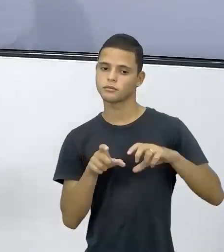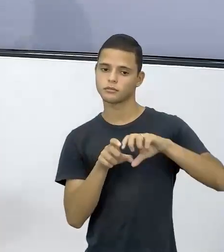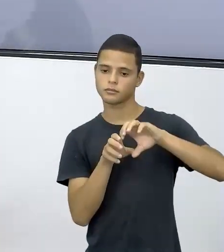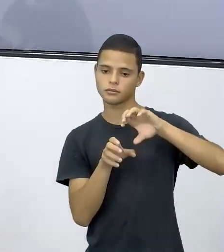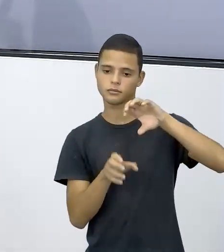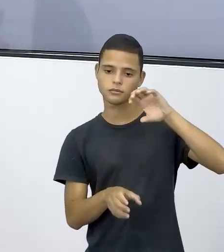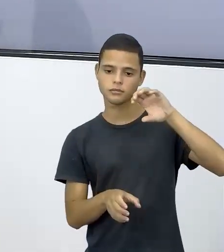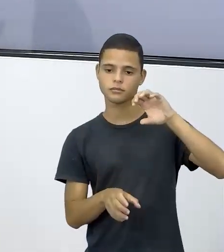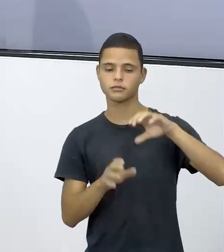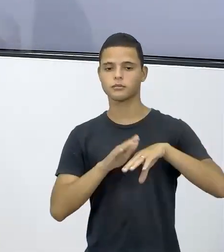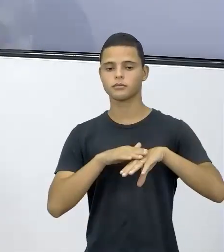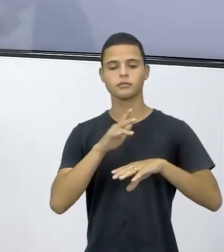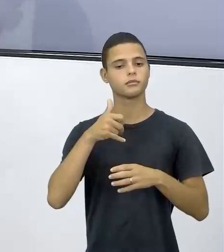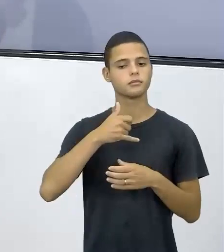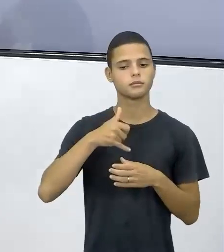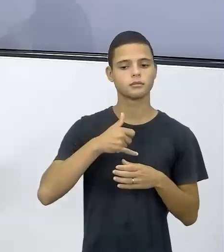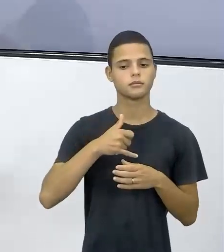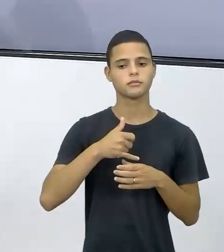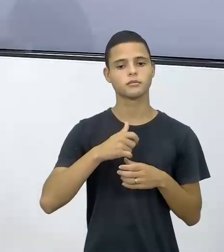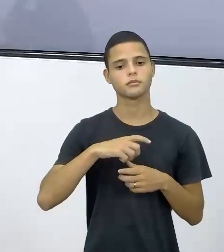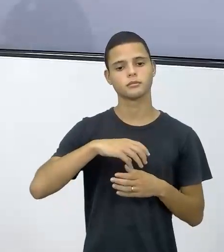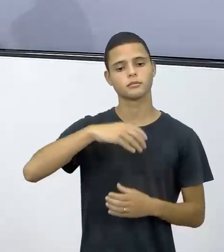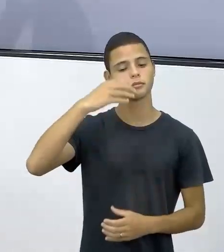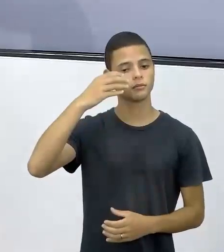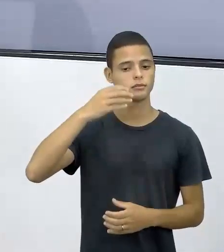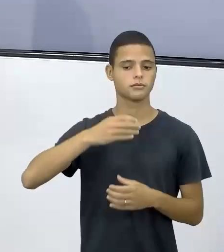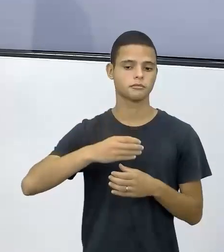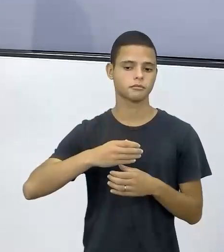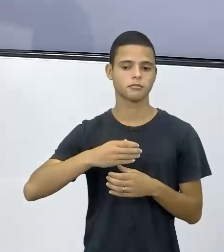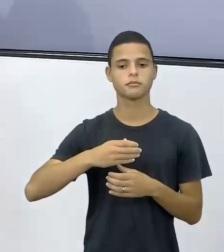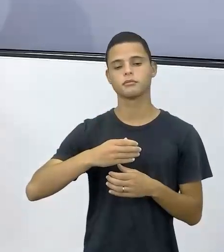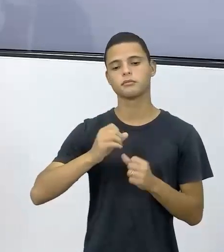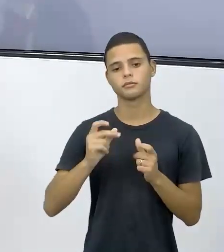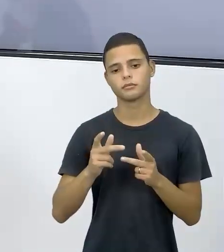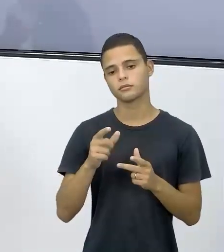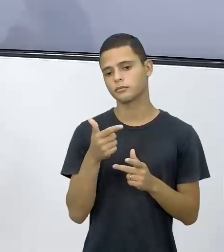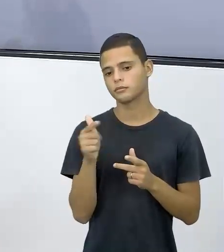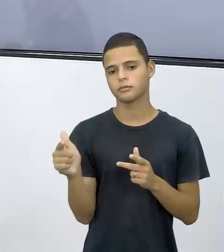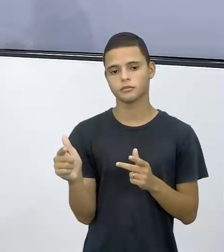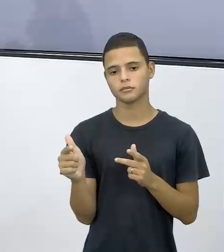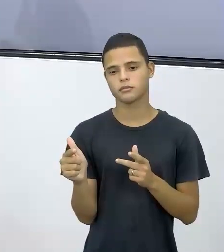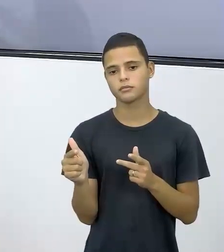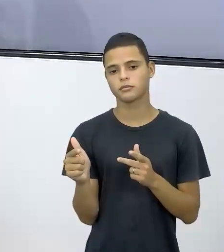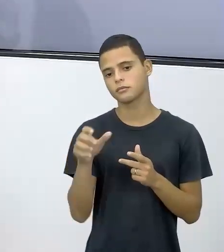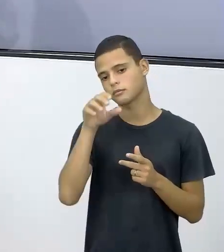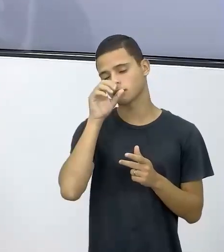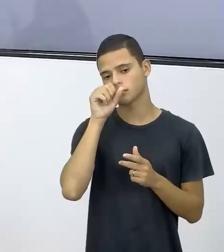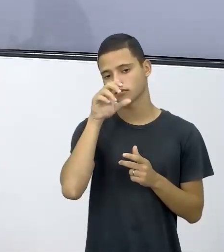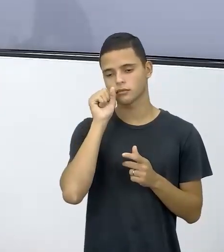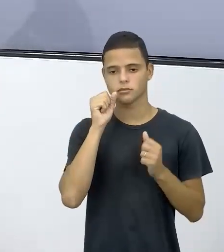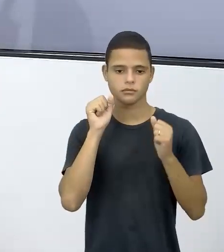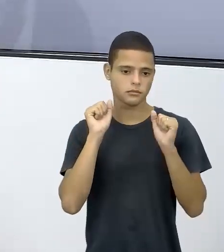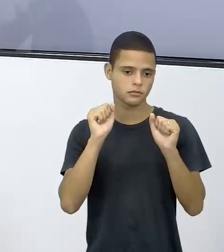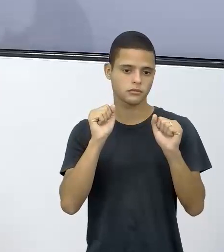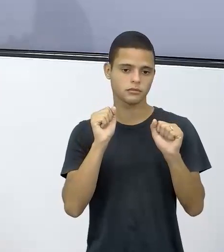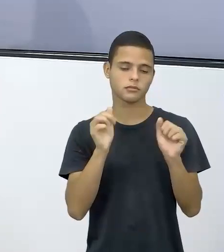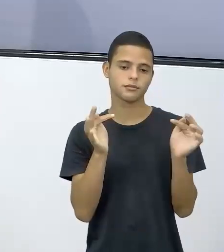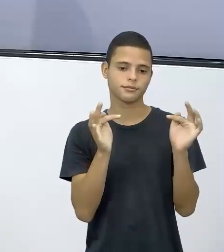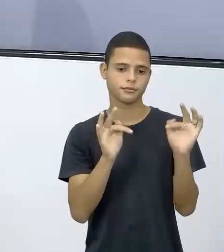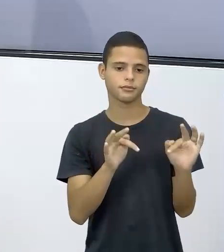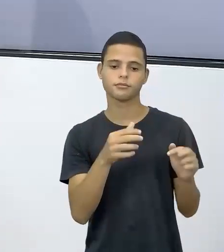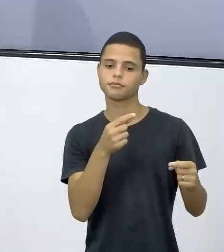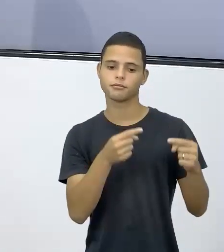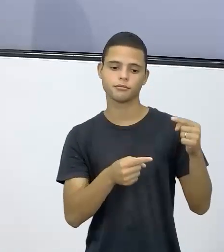tiver mais óleo ou menos óleo, se a bolinha for maior ou menor, se não tiver ar, né? Tudo isso você pode, no final, discutir